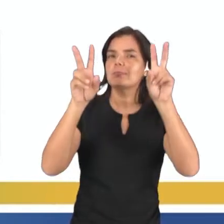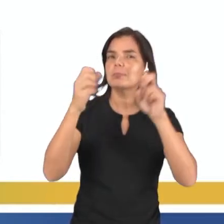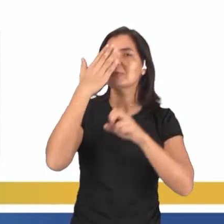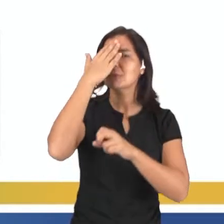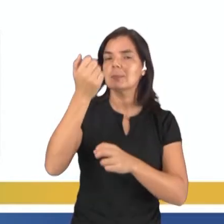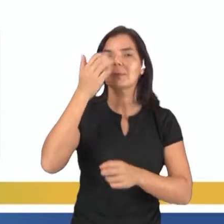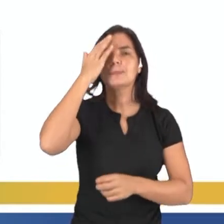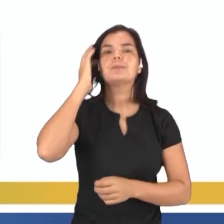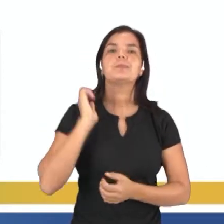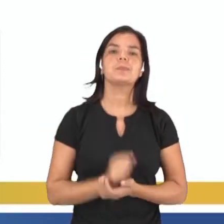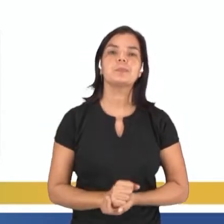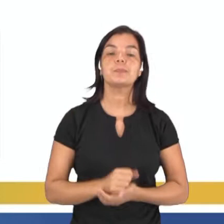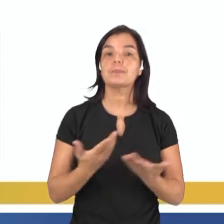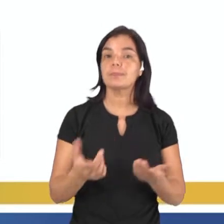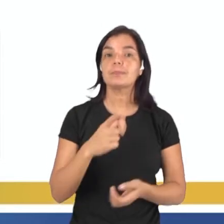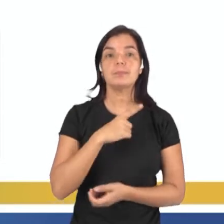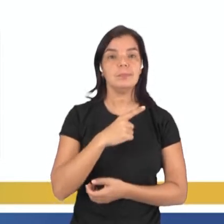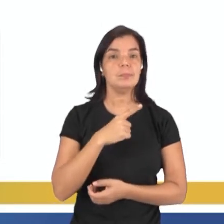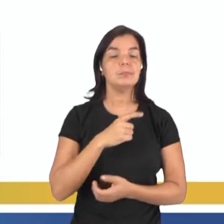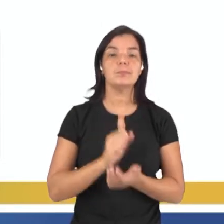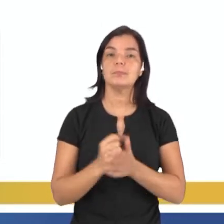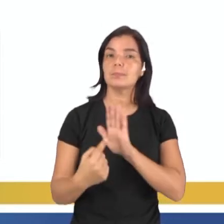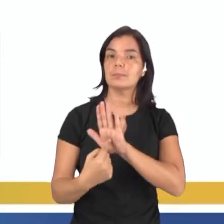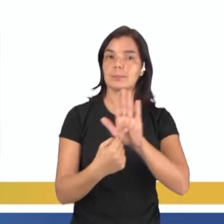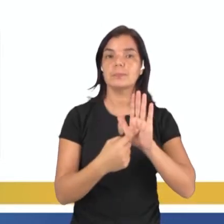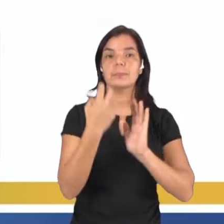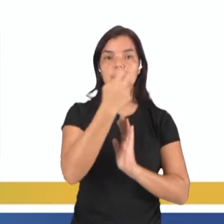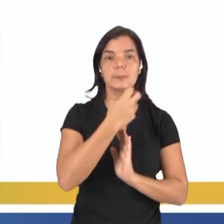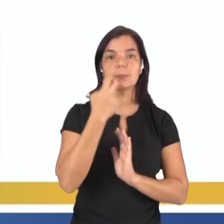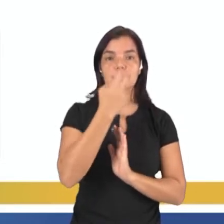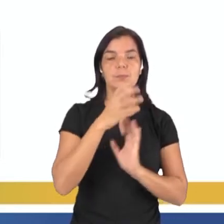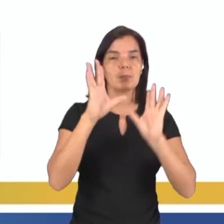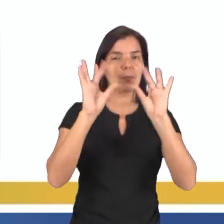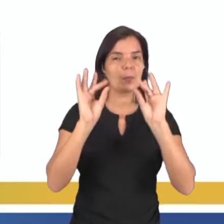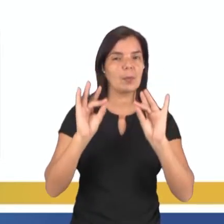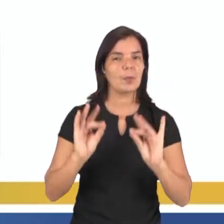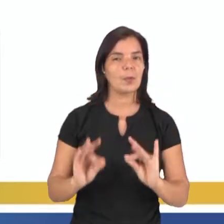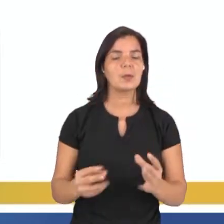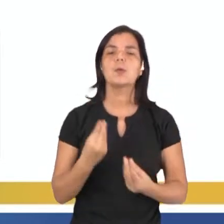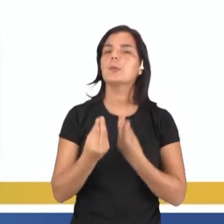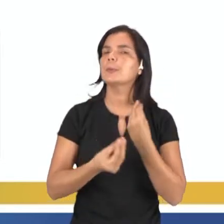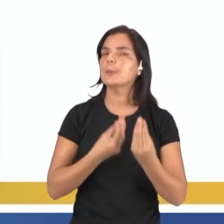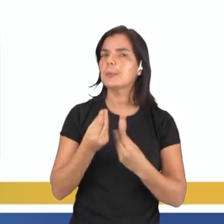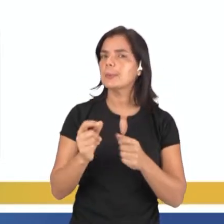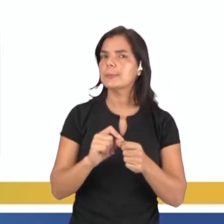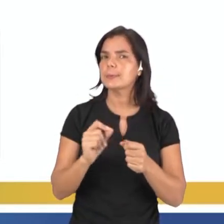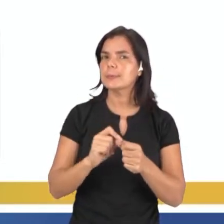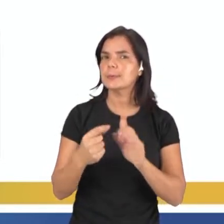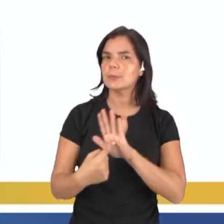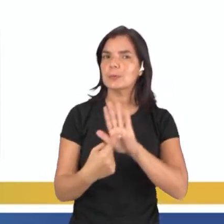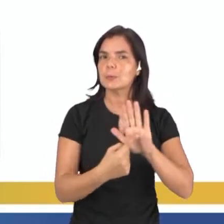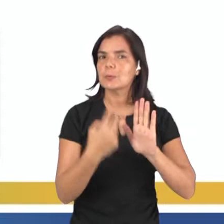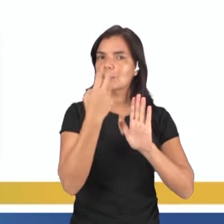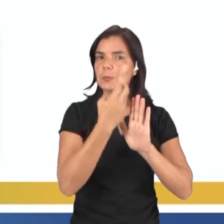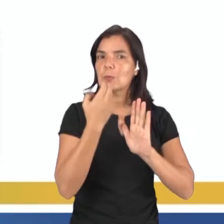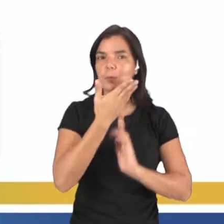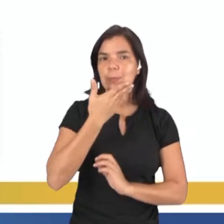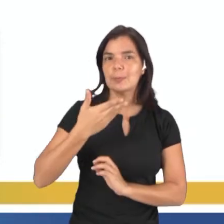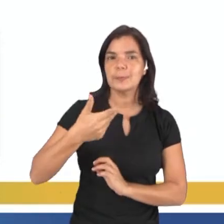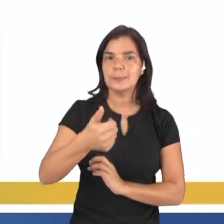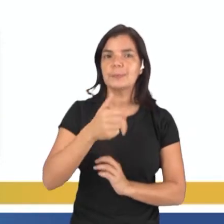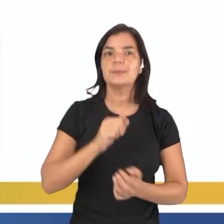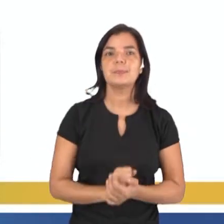assunto. Então, temos aí uma apresentação oral e os detalhes sobre ela. Como você vai fazer uma apresentação oral